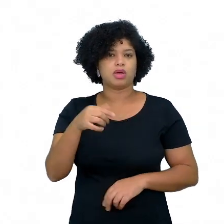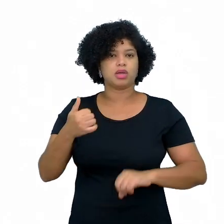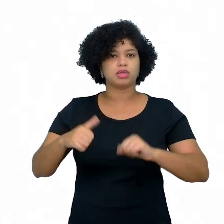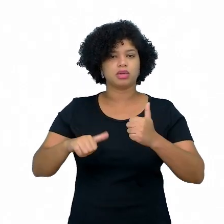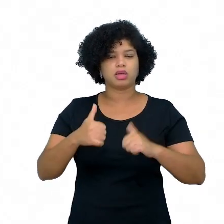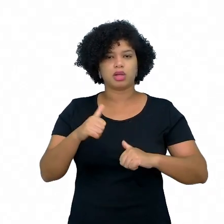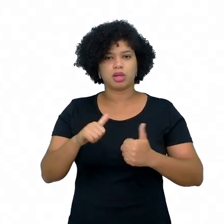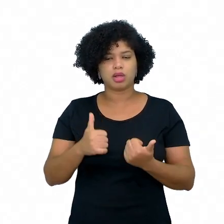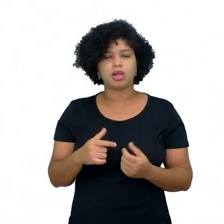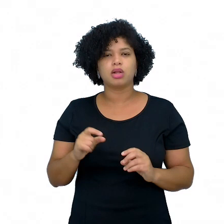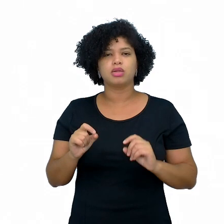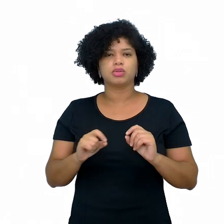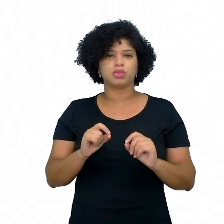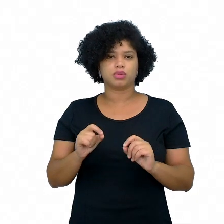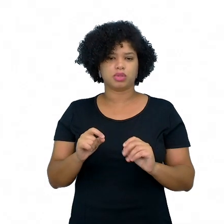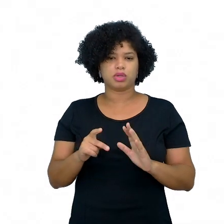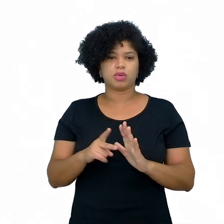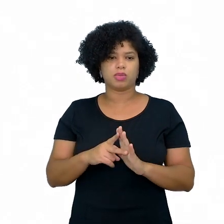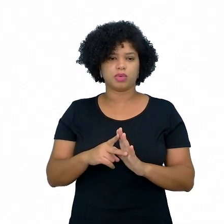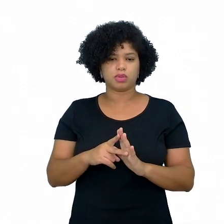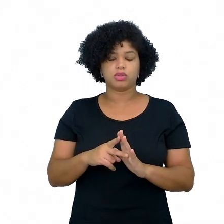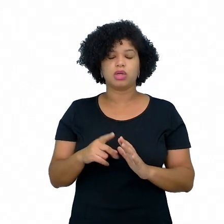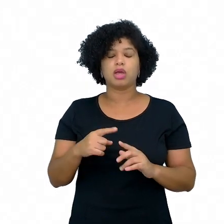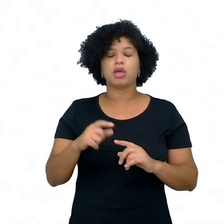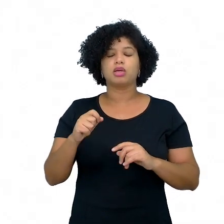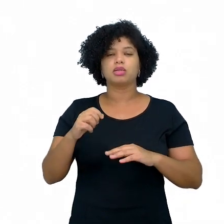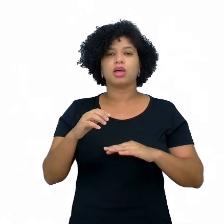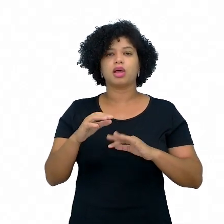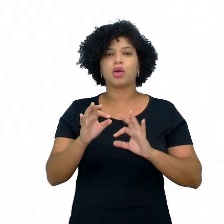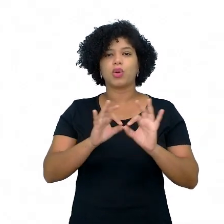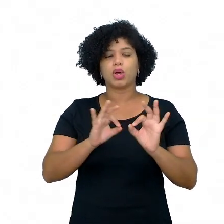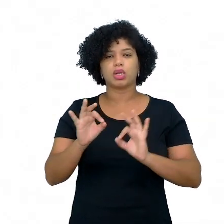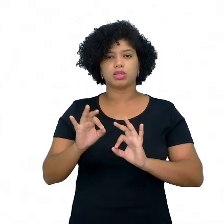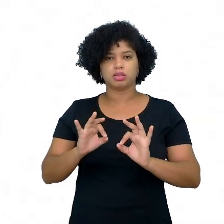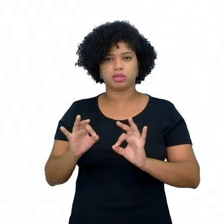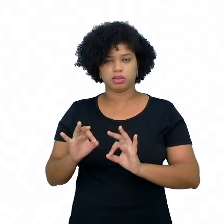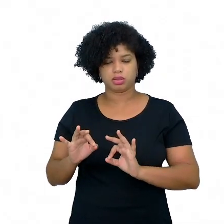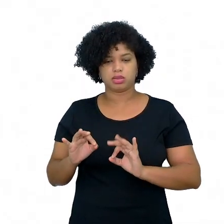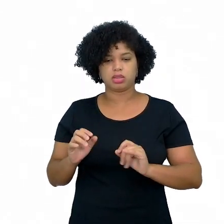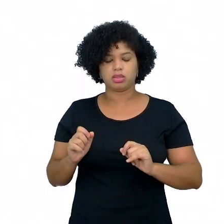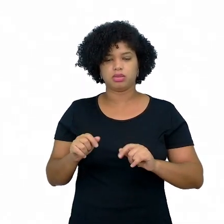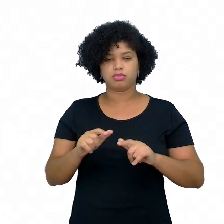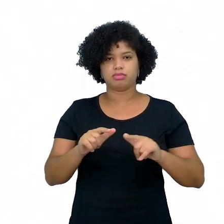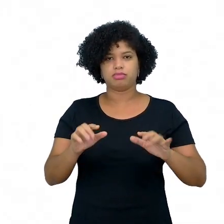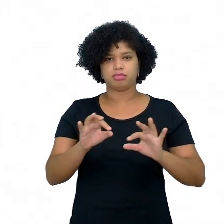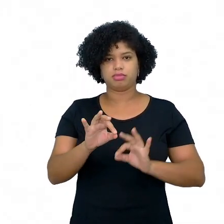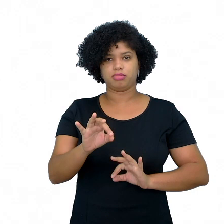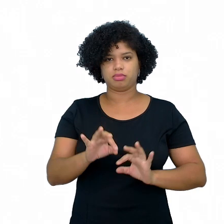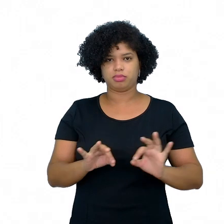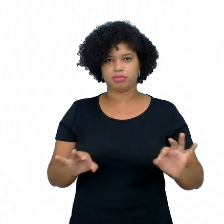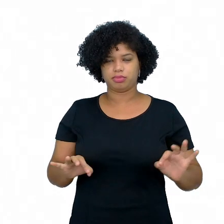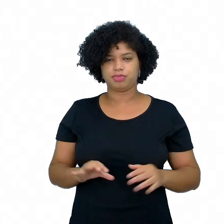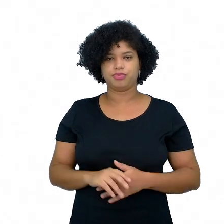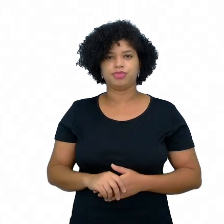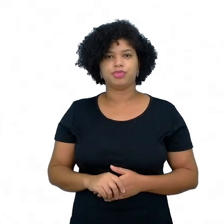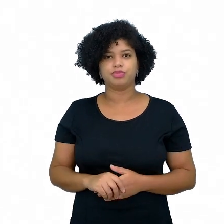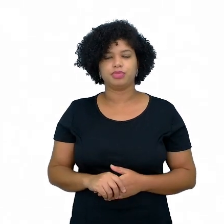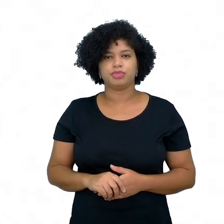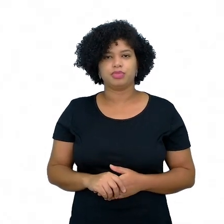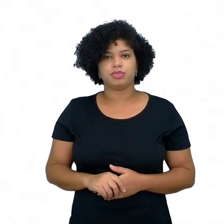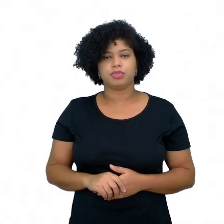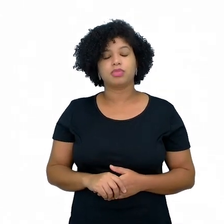o paralelepípedo e terminar a construção da planificação da sua superfície. Isso